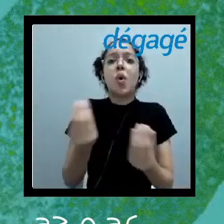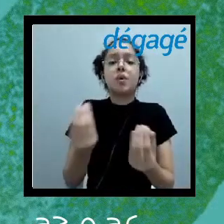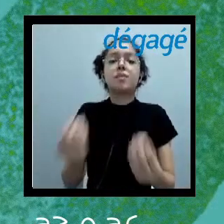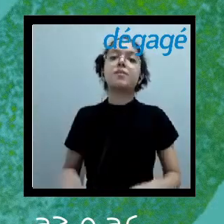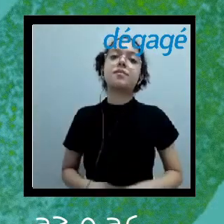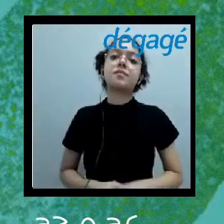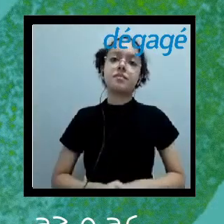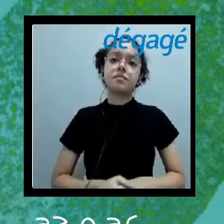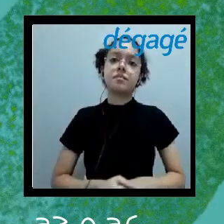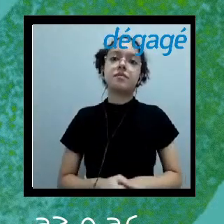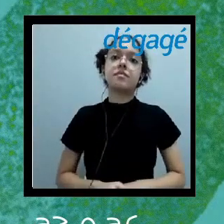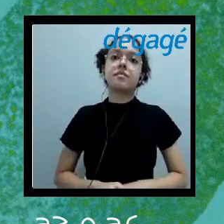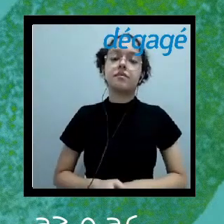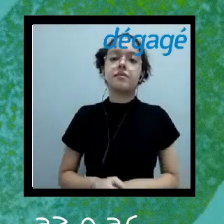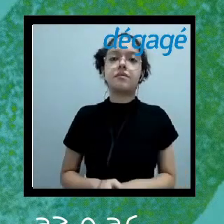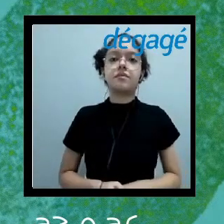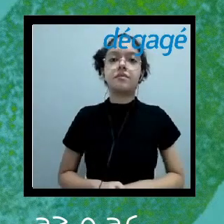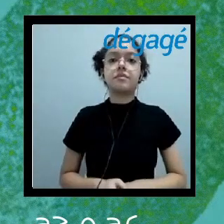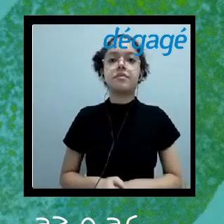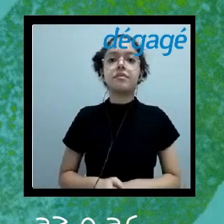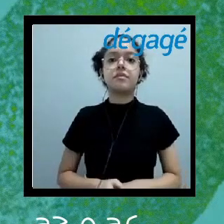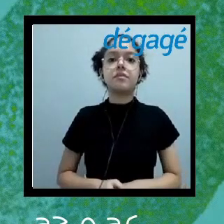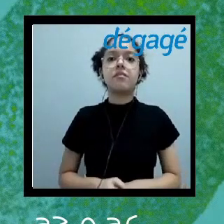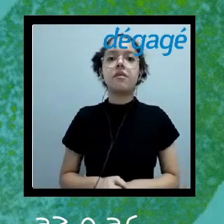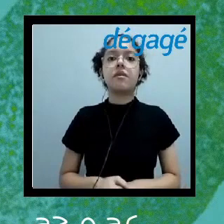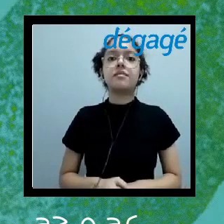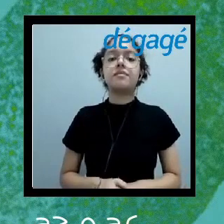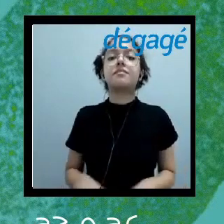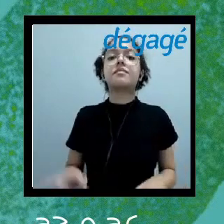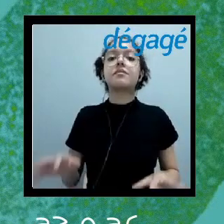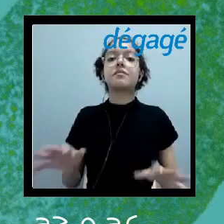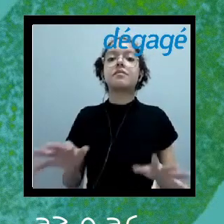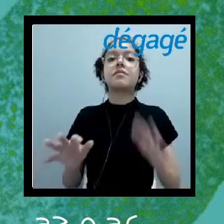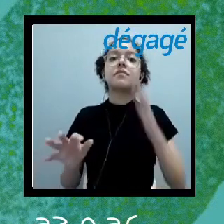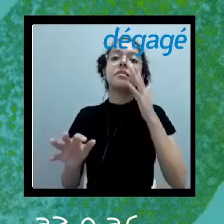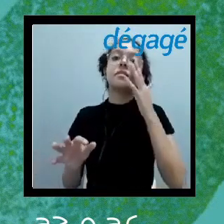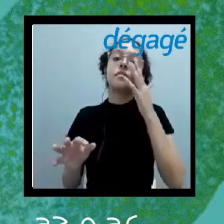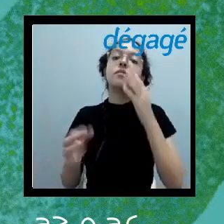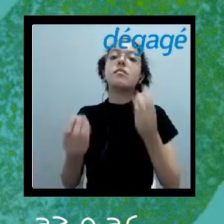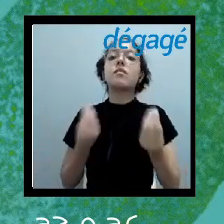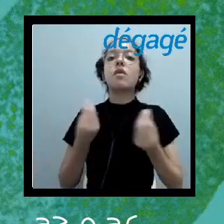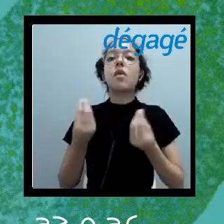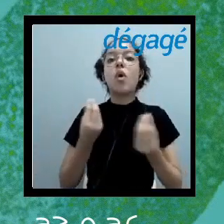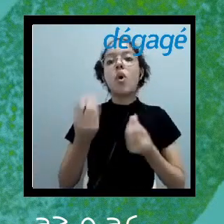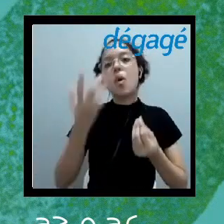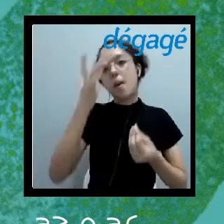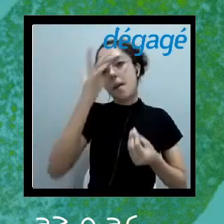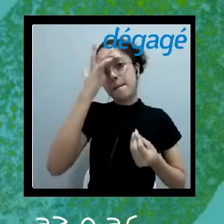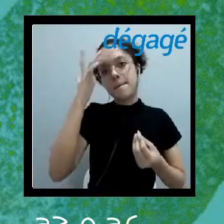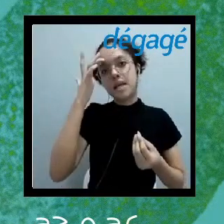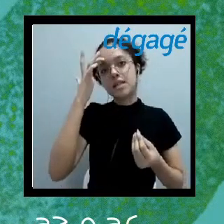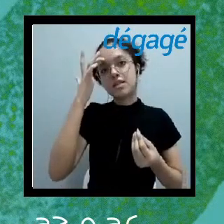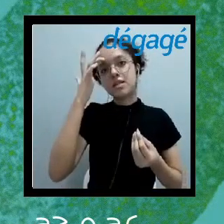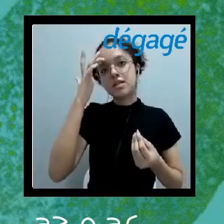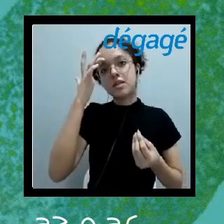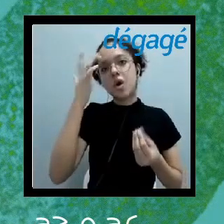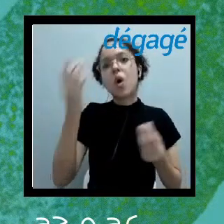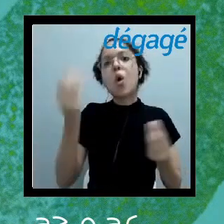esse... Muitos discursos acabam sendo muito sobre como as pessoas que lidam com os autistas sofrem,